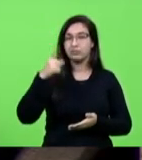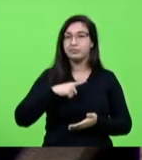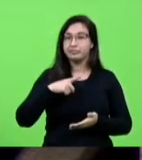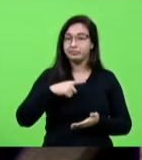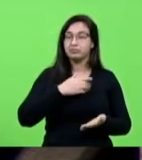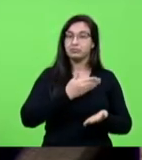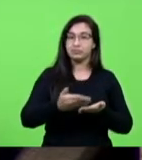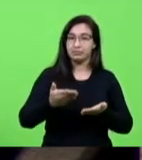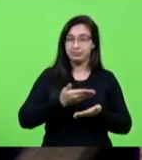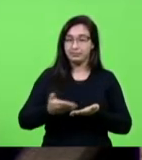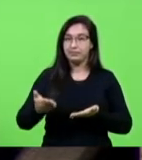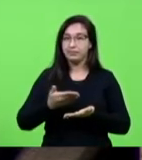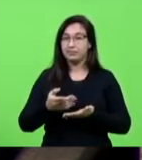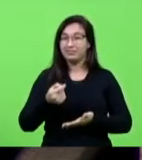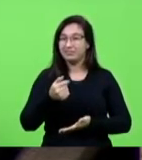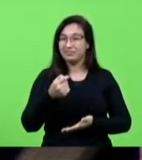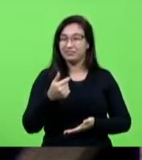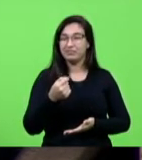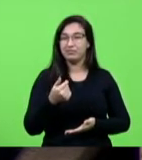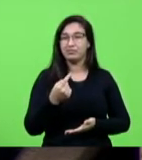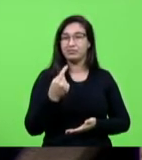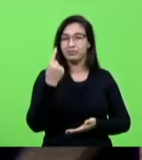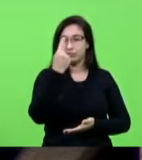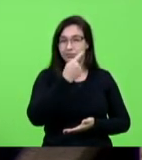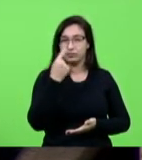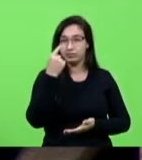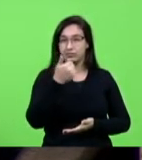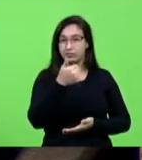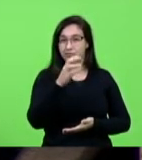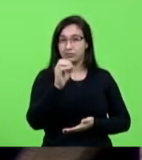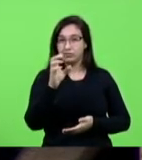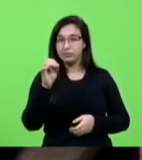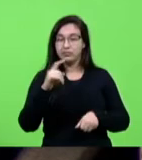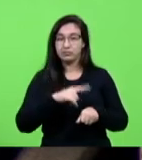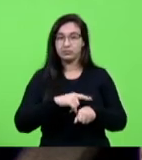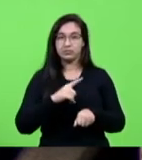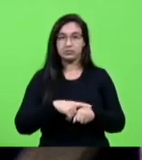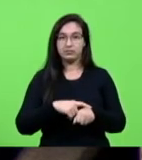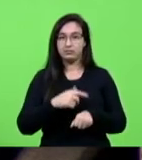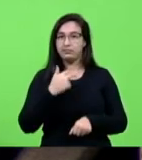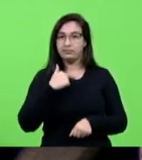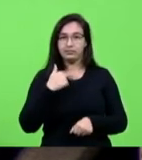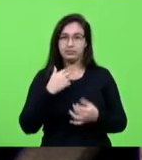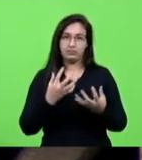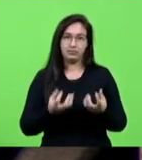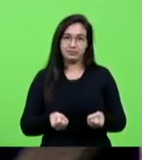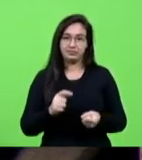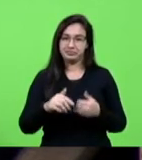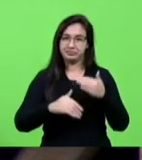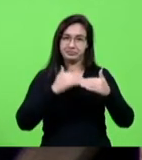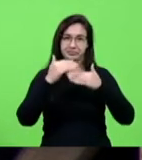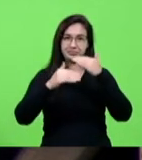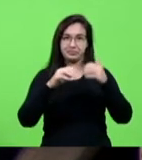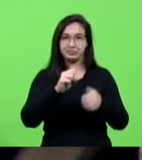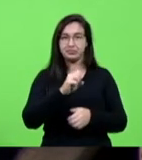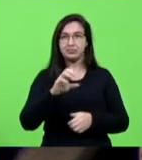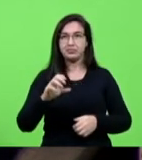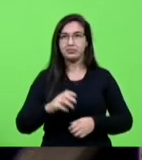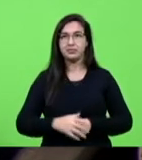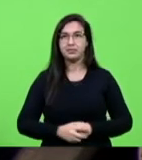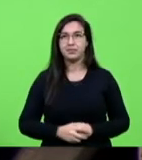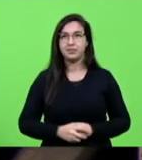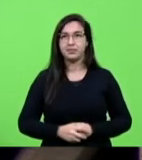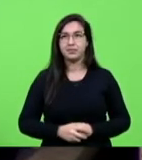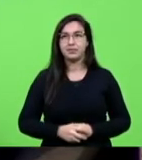perdas nessas quase 100 horas desse apagão, que não cabe mais para um Estado tão desenvolvido como o nosso Estado de Santa Catarina. Muito